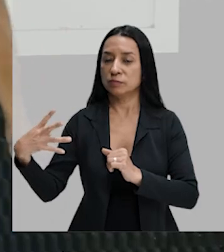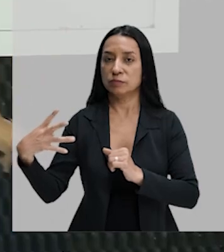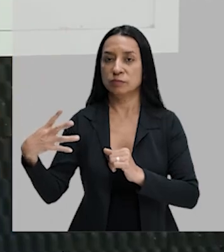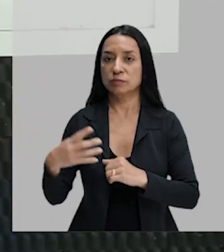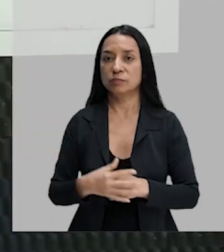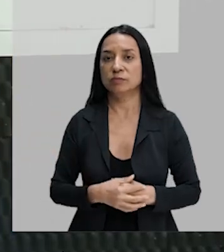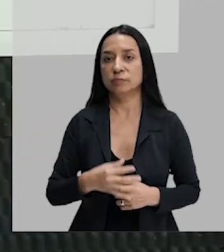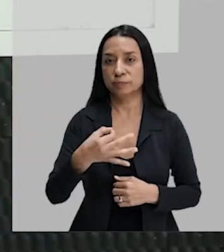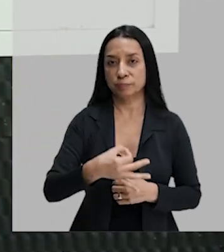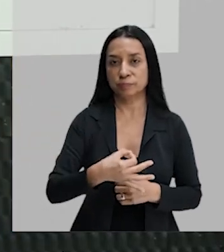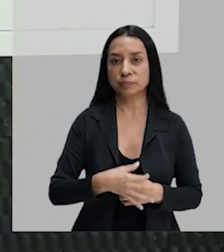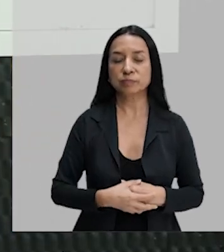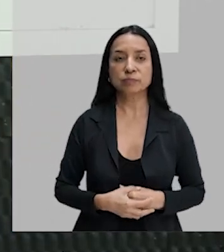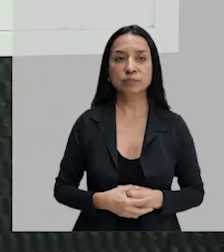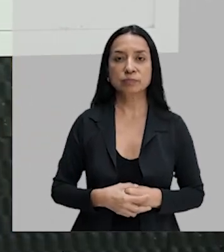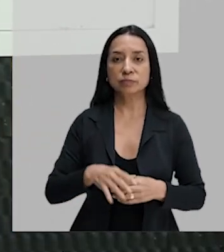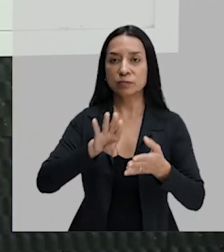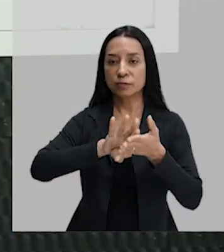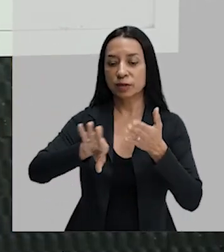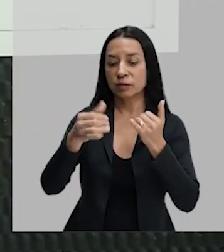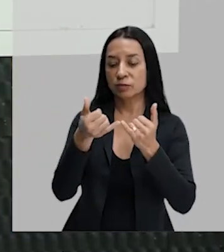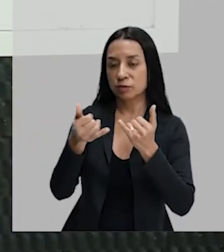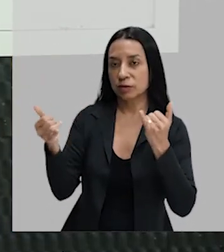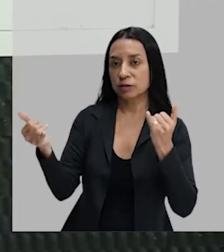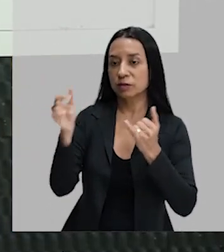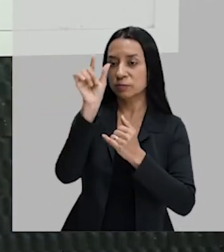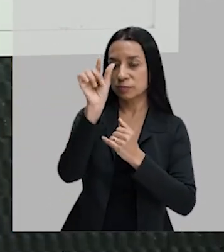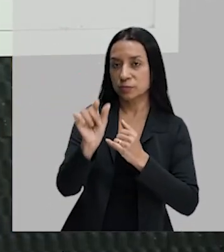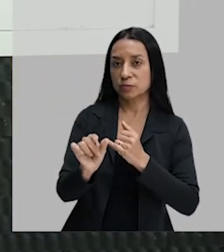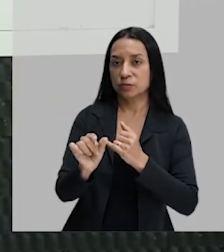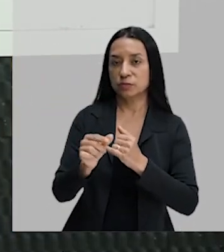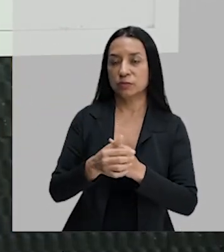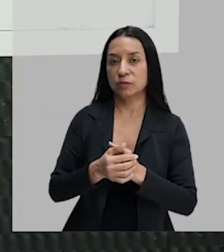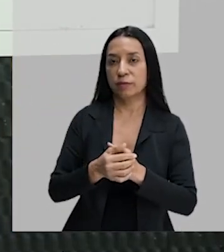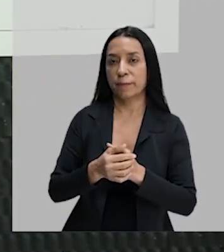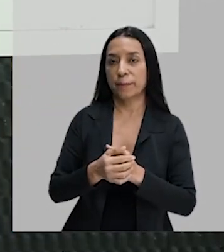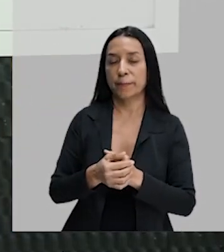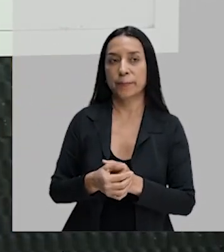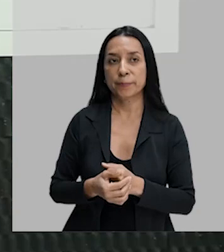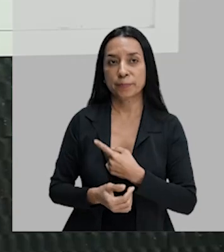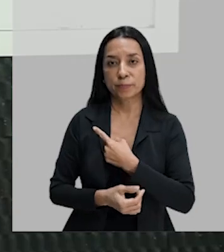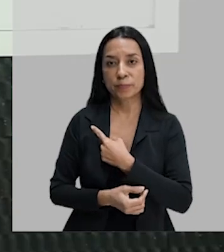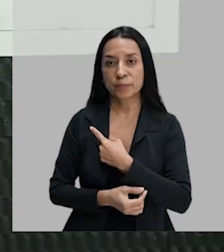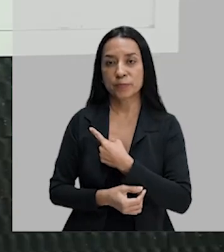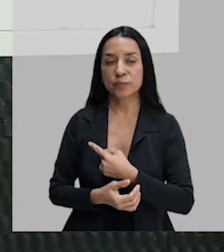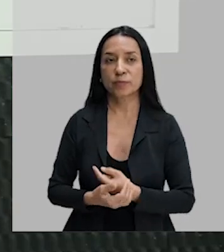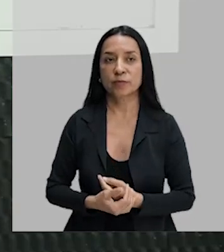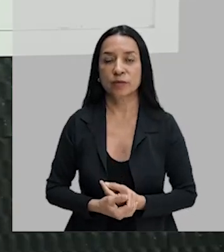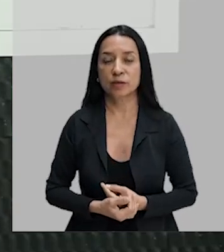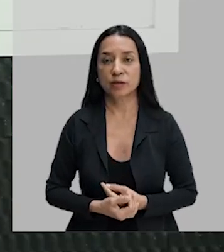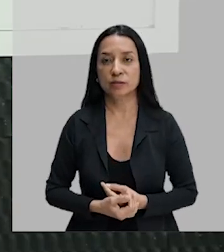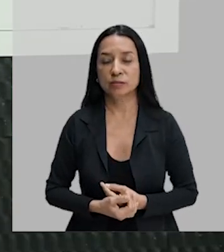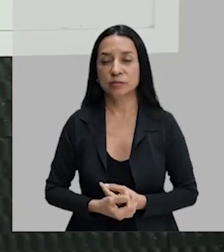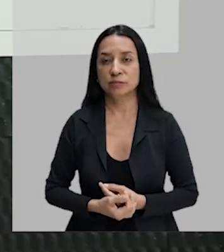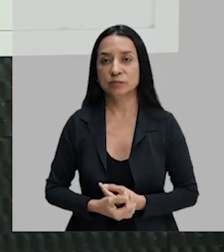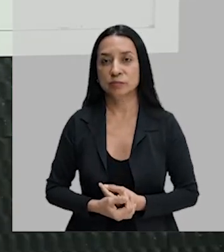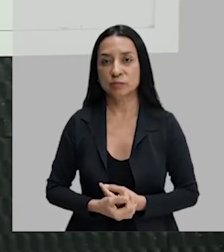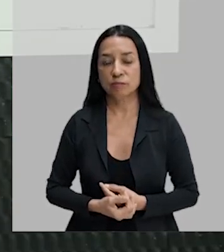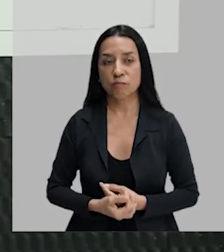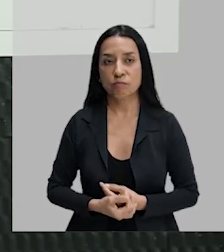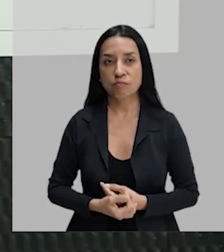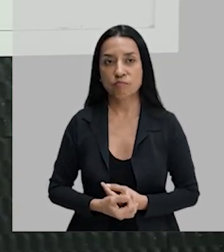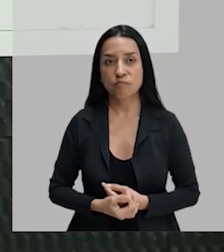certo eliminando a linha que ele tá e a coluna menos um quatro cinco um dois e três três menos dois e quatro